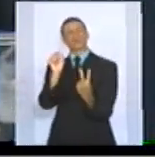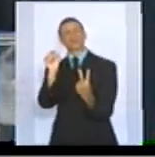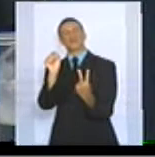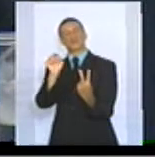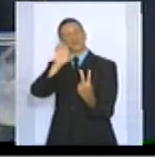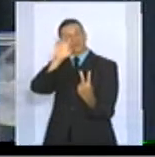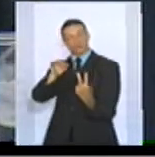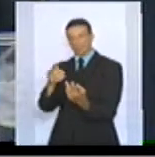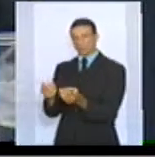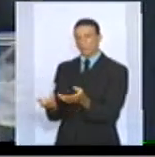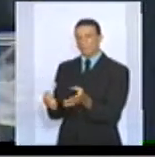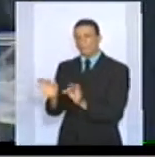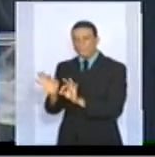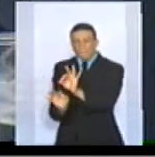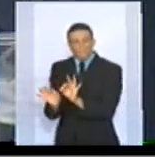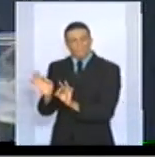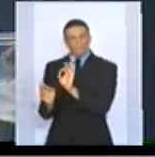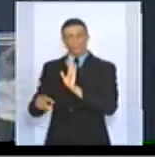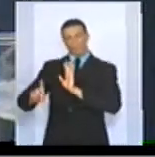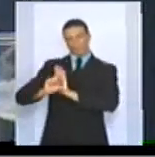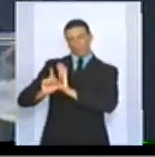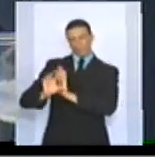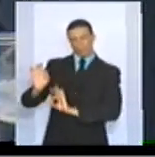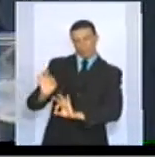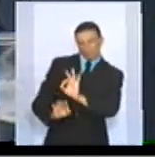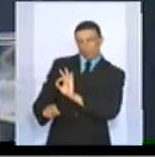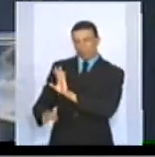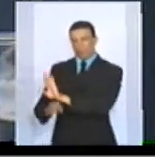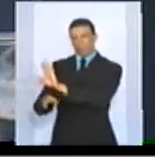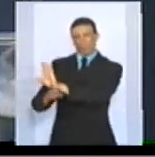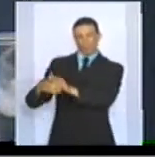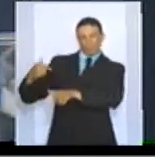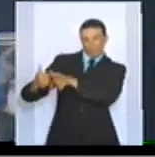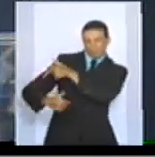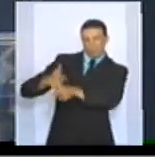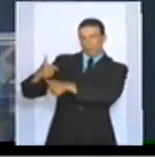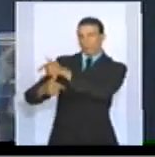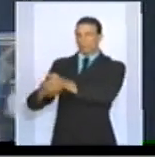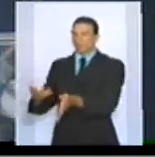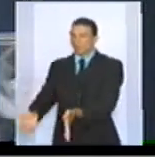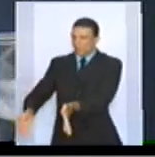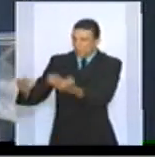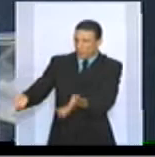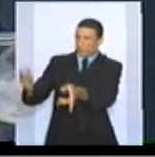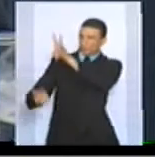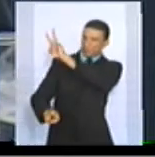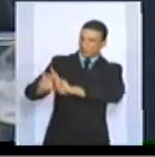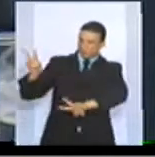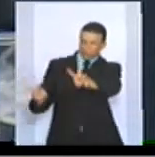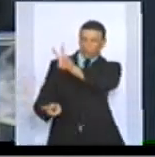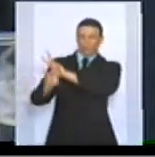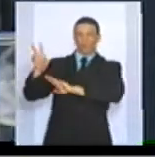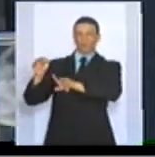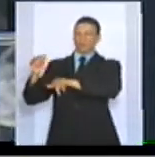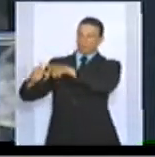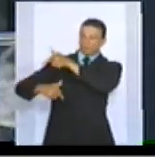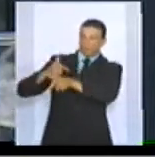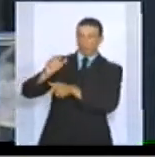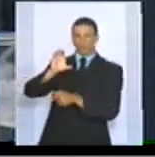instrumentos regulatórios, trabalhando com a criação de demanda potencial para conteúdos audiovisuais, obras,